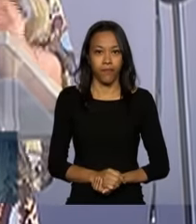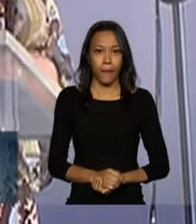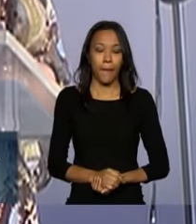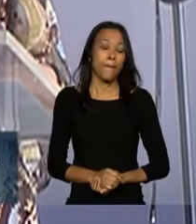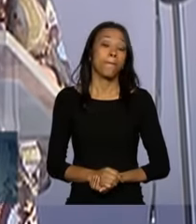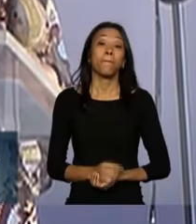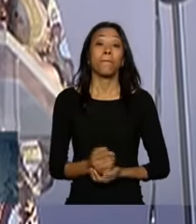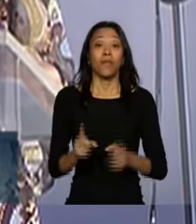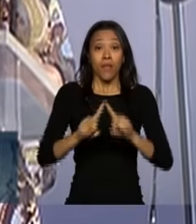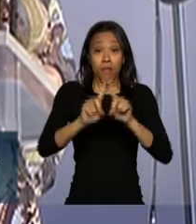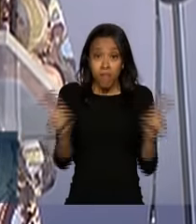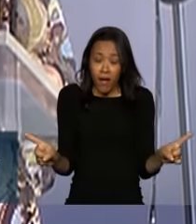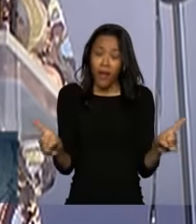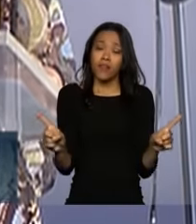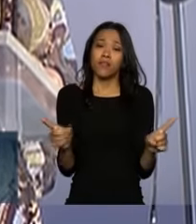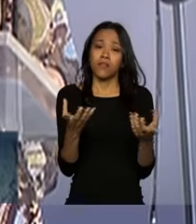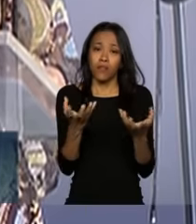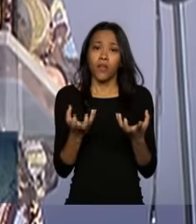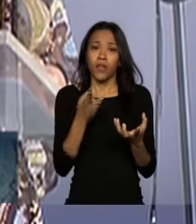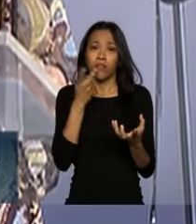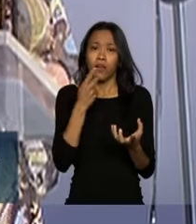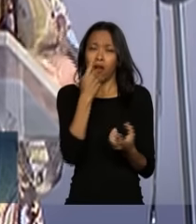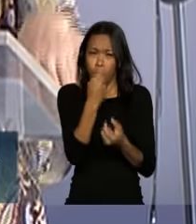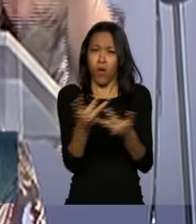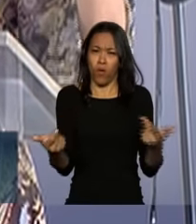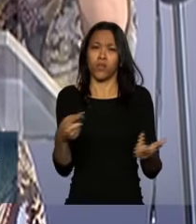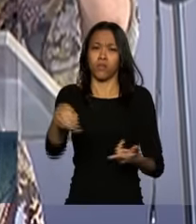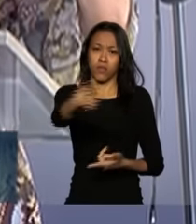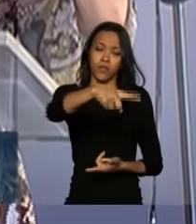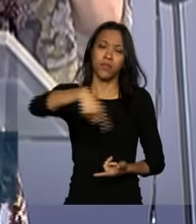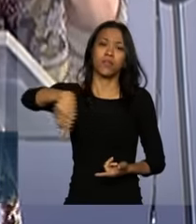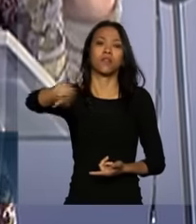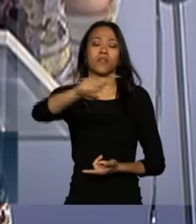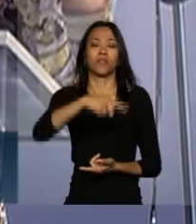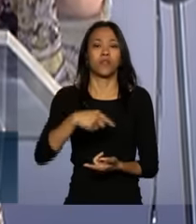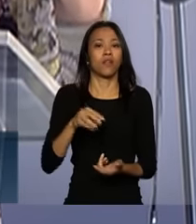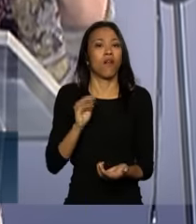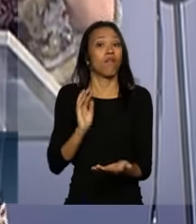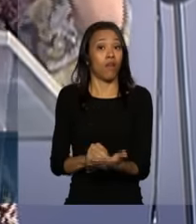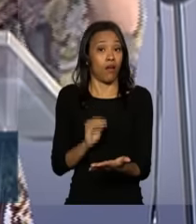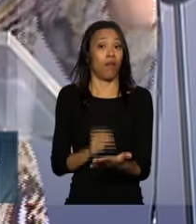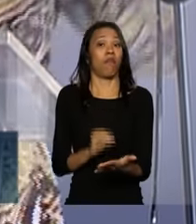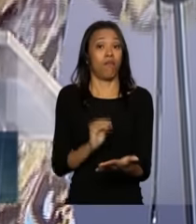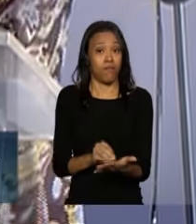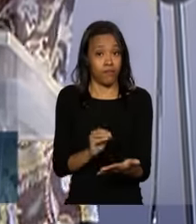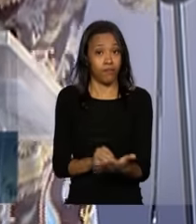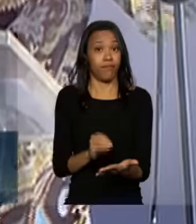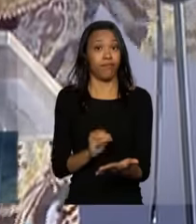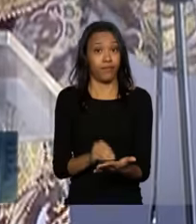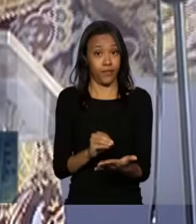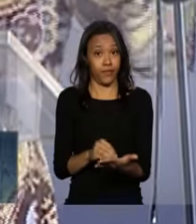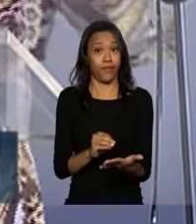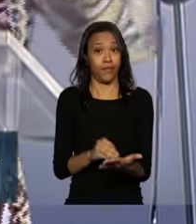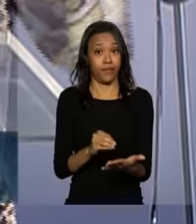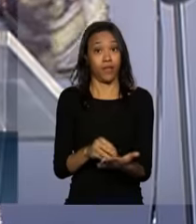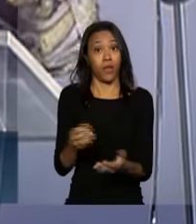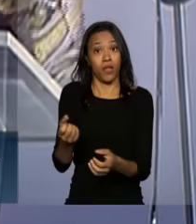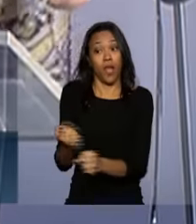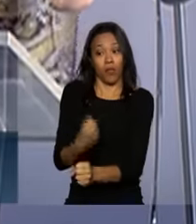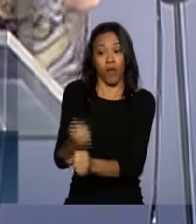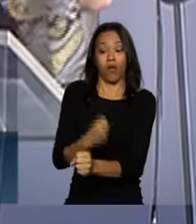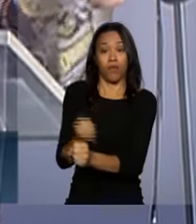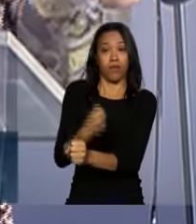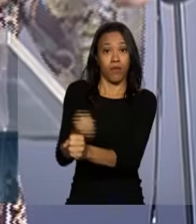Mas eu quero falar uma coisa para vocês. Ainda falta entregar aqui, porque está em construção,